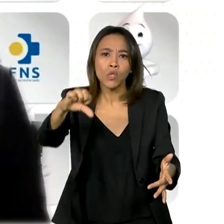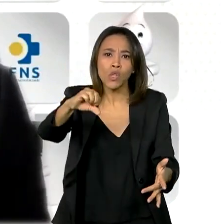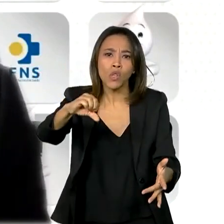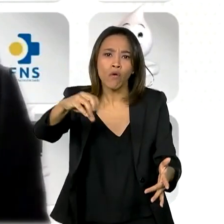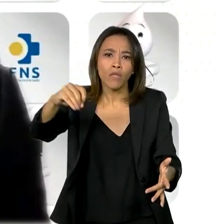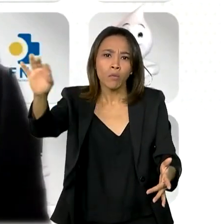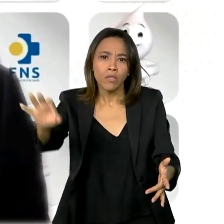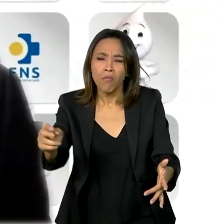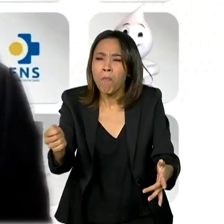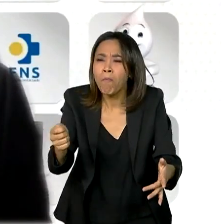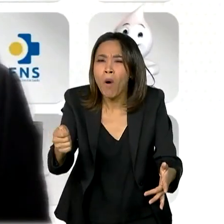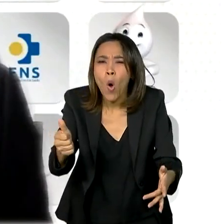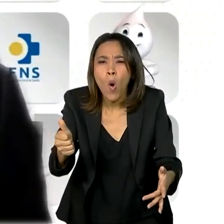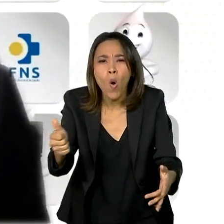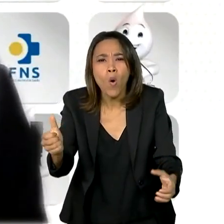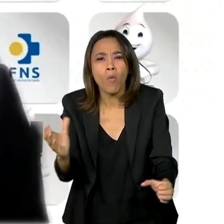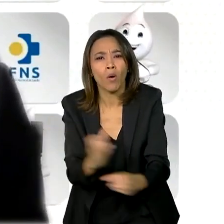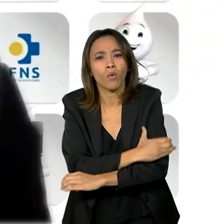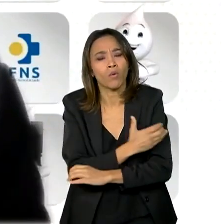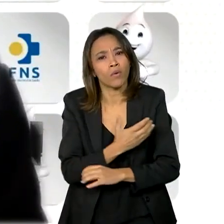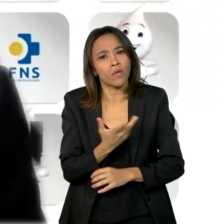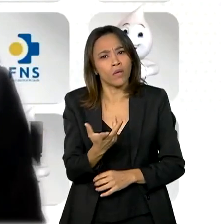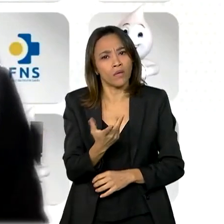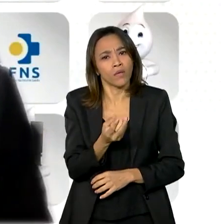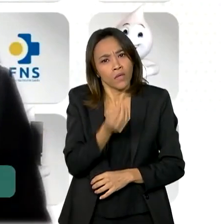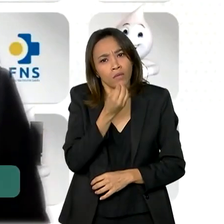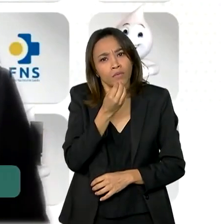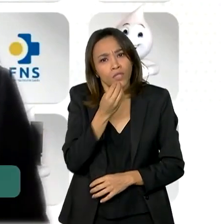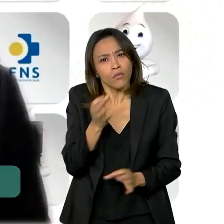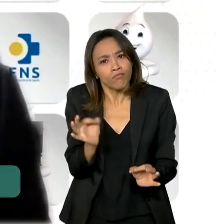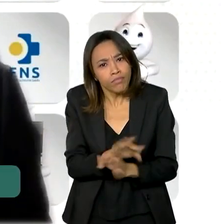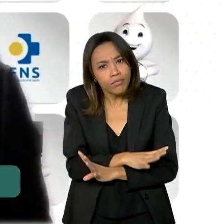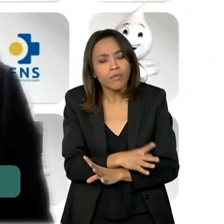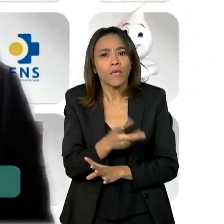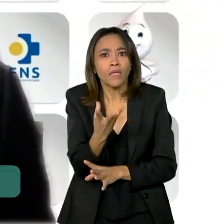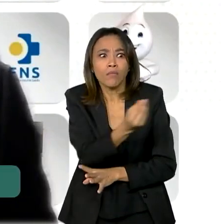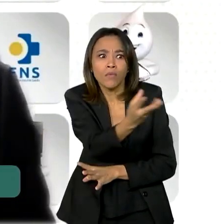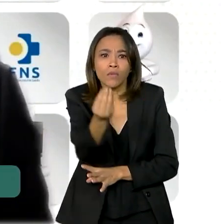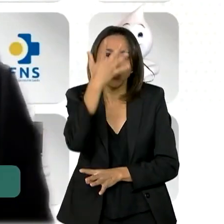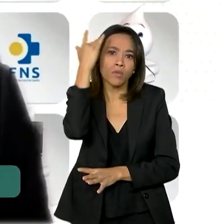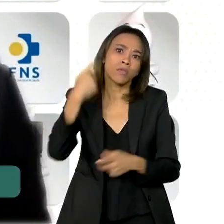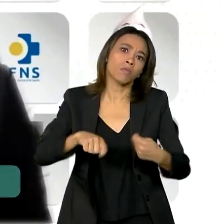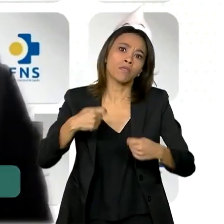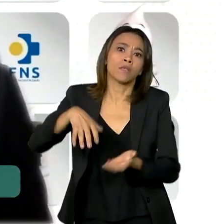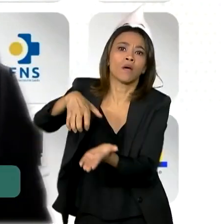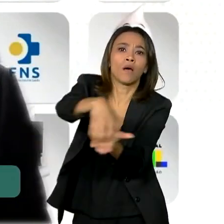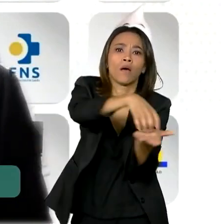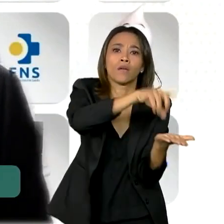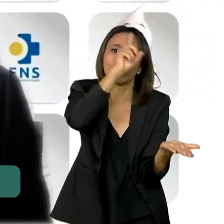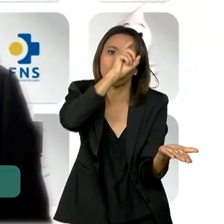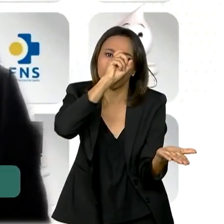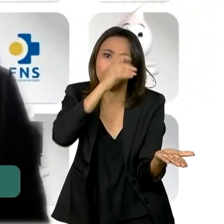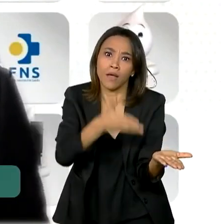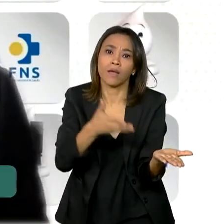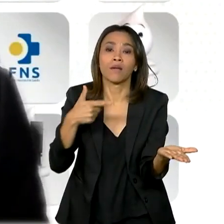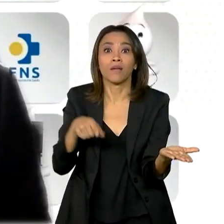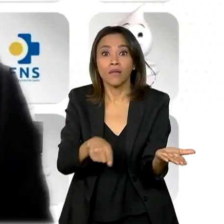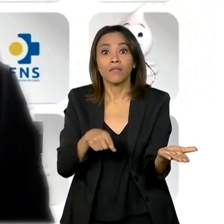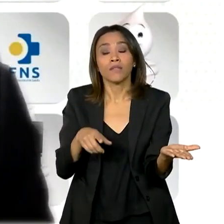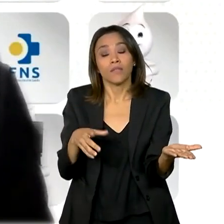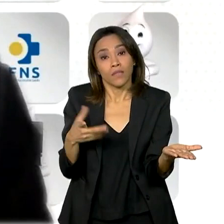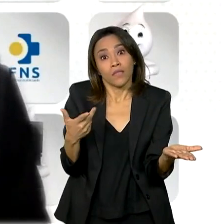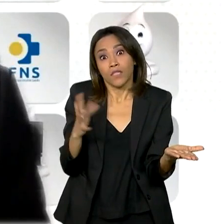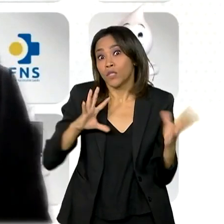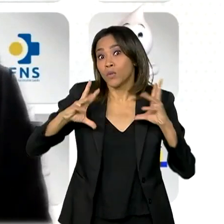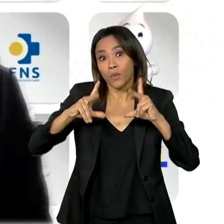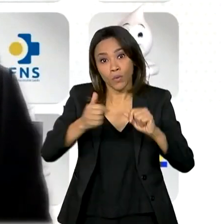né? E a gente sabe que tem tantos municípios, tantas pessoas que precisam acessar o serviço de saúde. Então a gente está nesse pacto unindo profissionais, gestores em saúde,